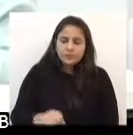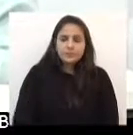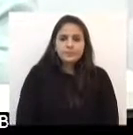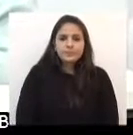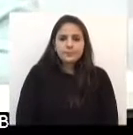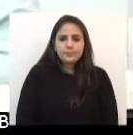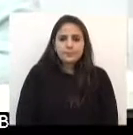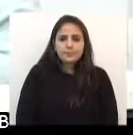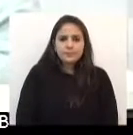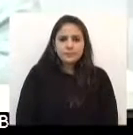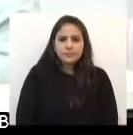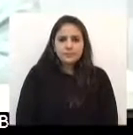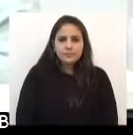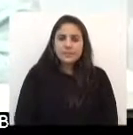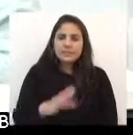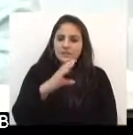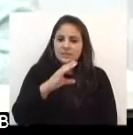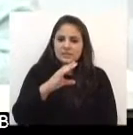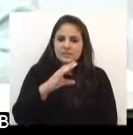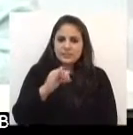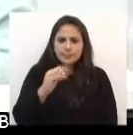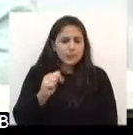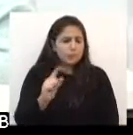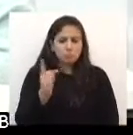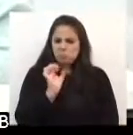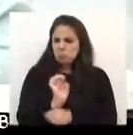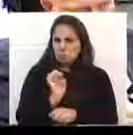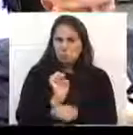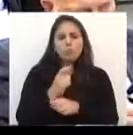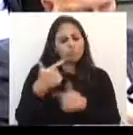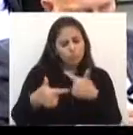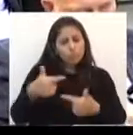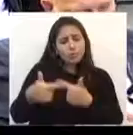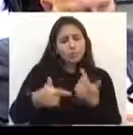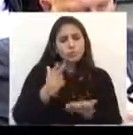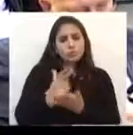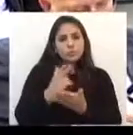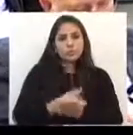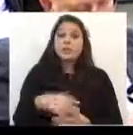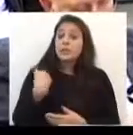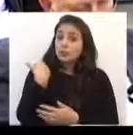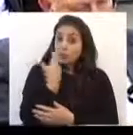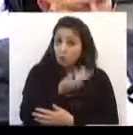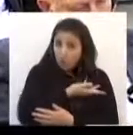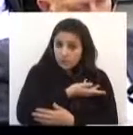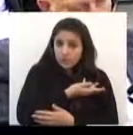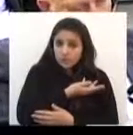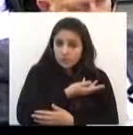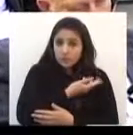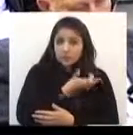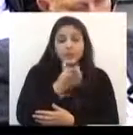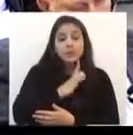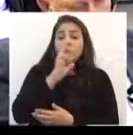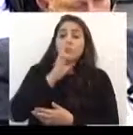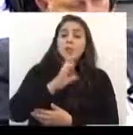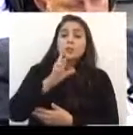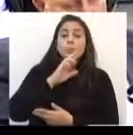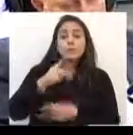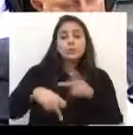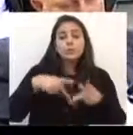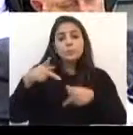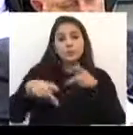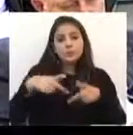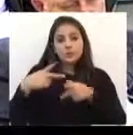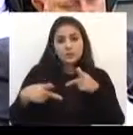a CPI não está parada, ela está trabalhando. Para nós darmos uma resposta à população que vive